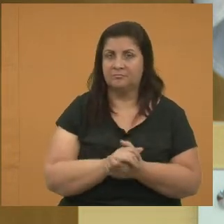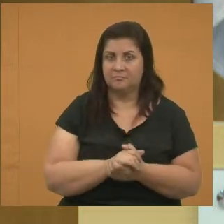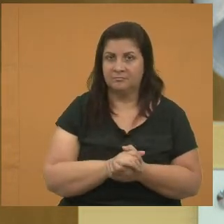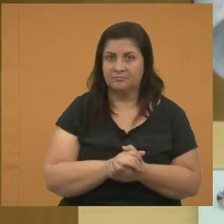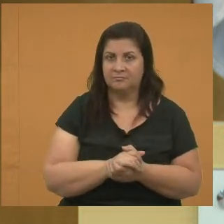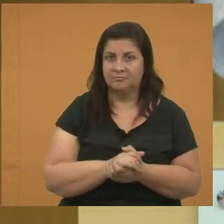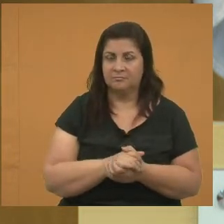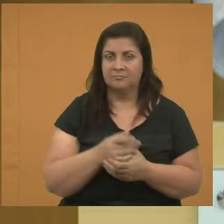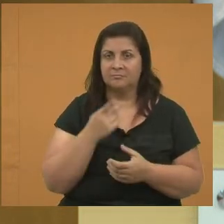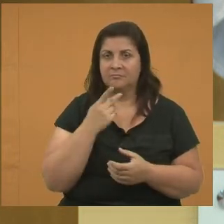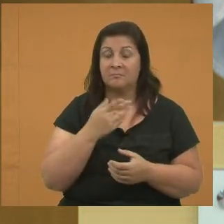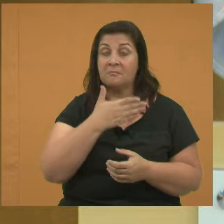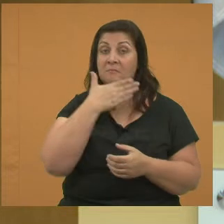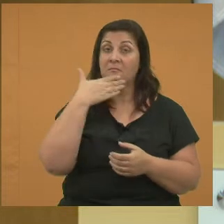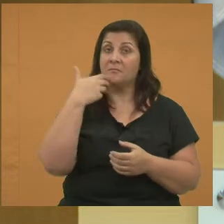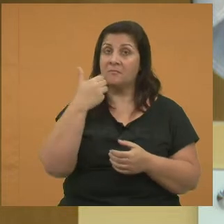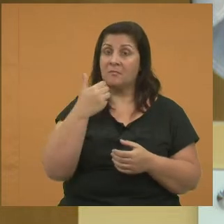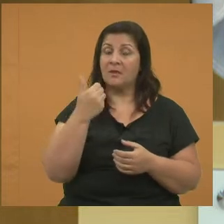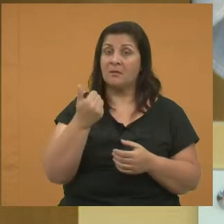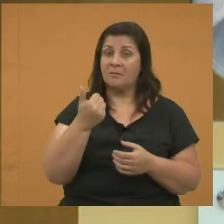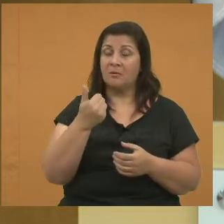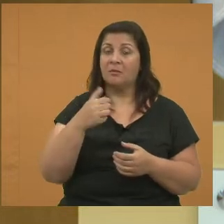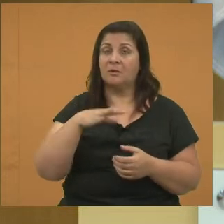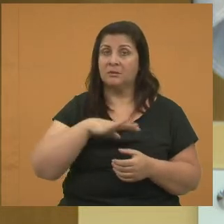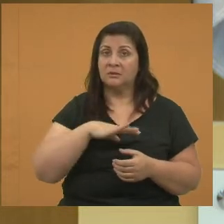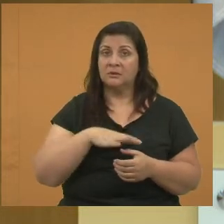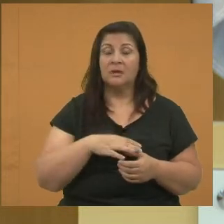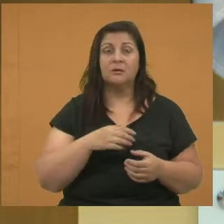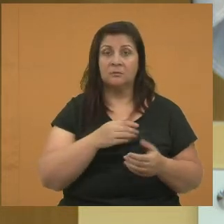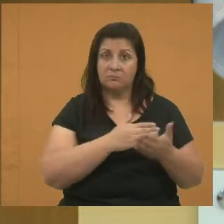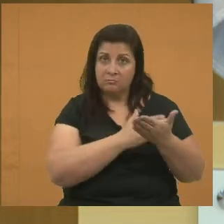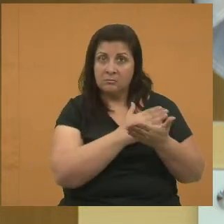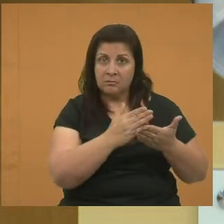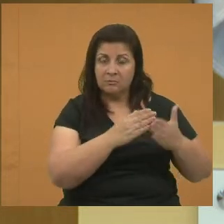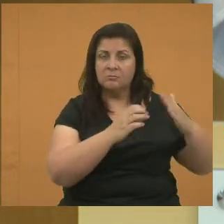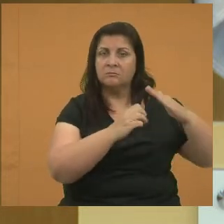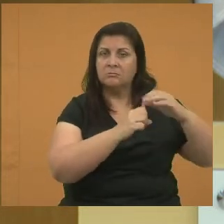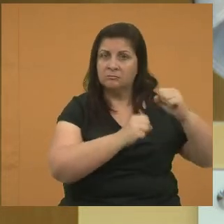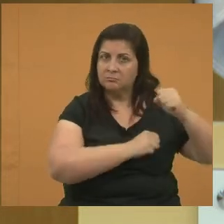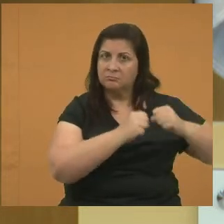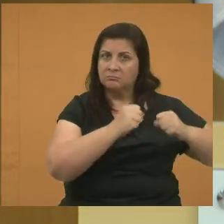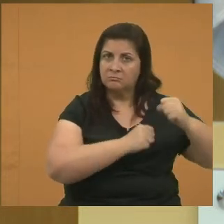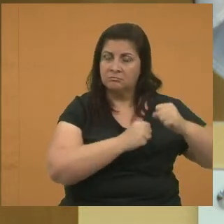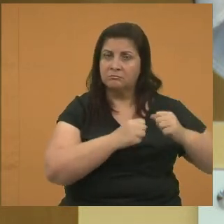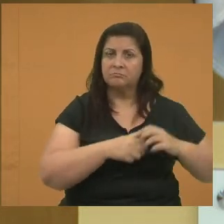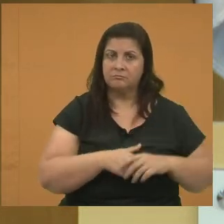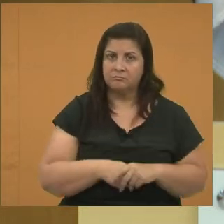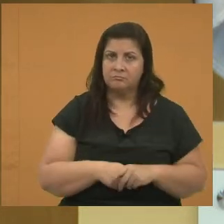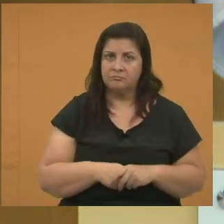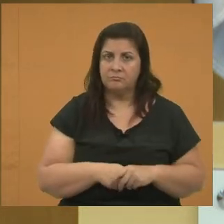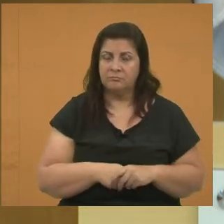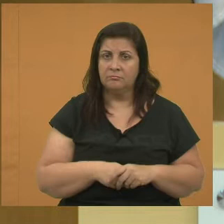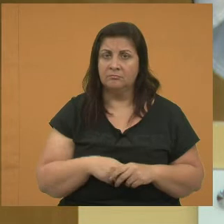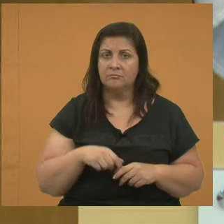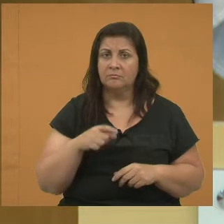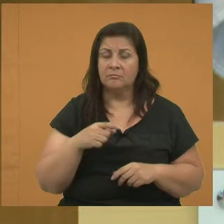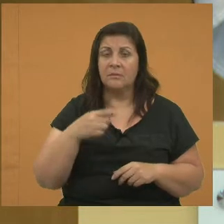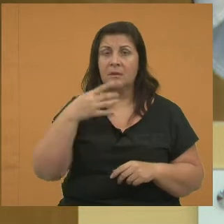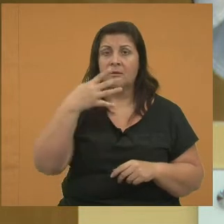tida como uma das melhores cidades para se investir. Na revista Exame, que saiu recentemente, Jacareí é